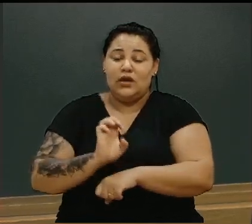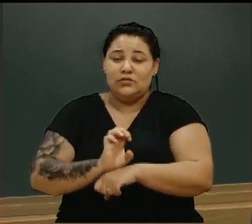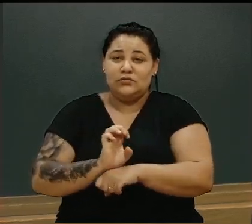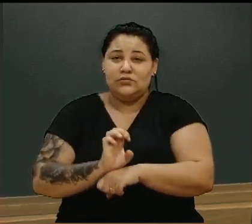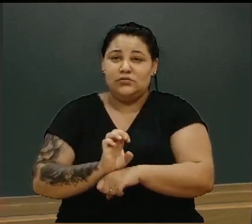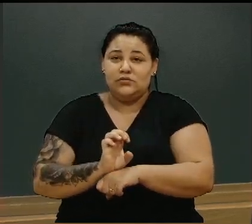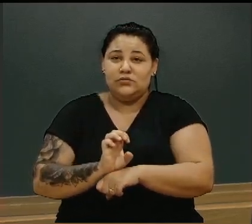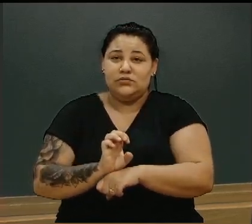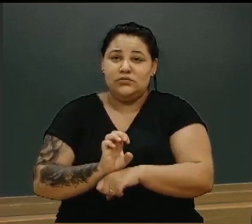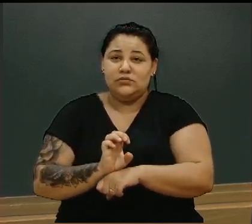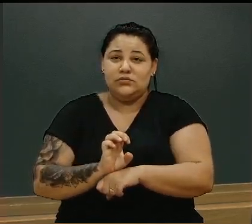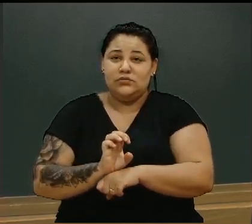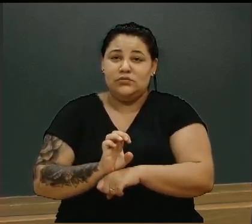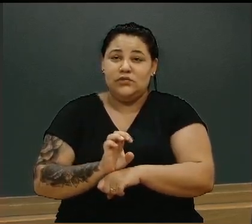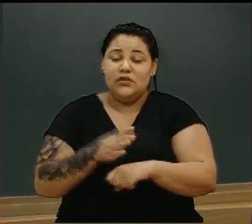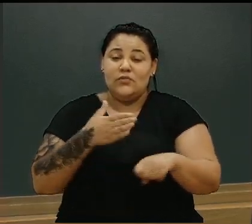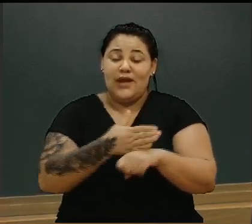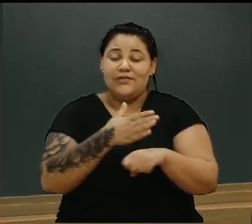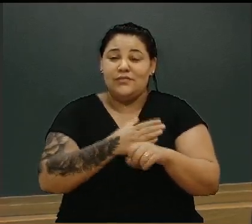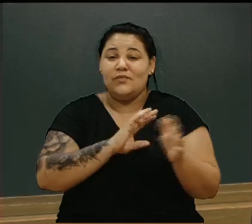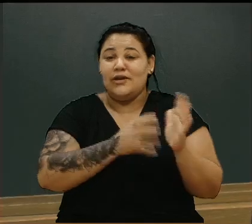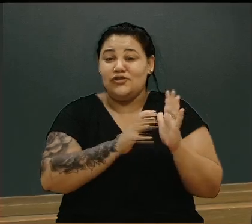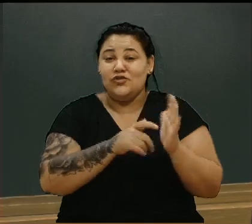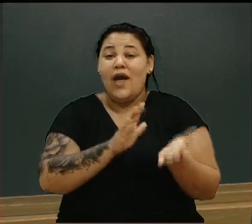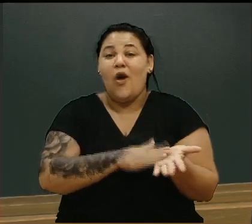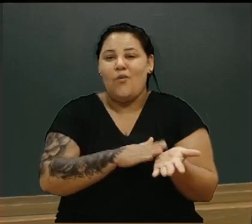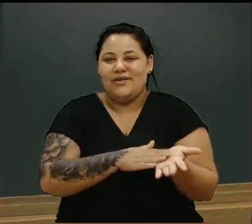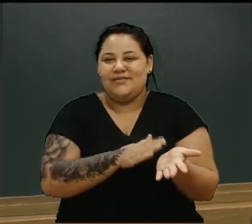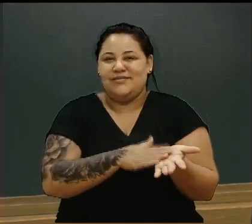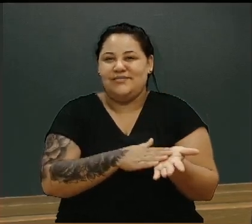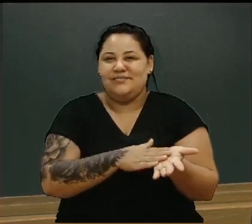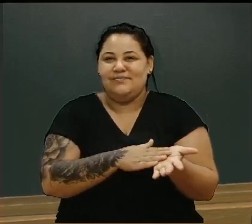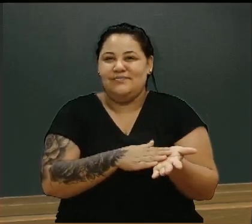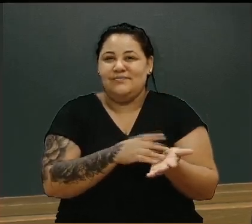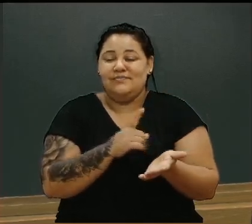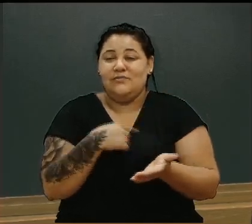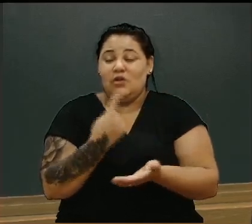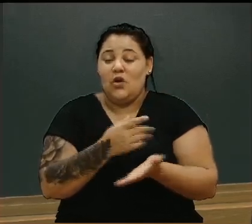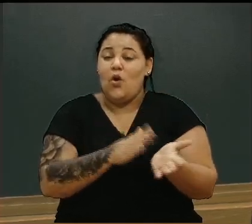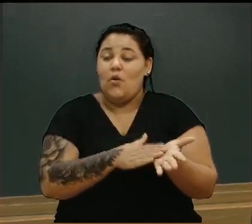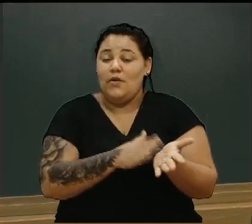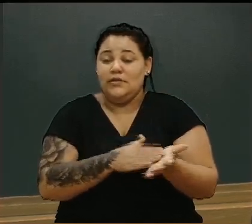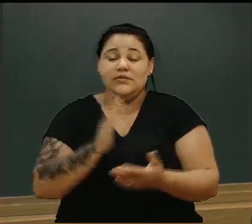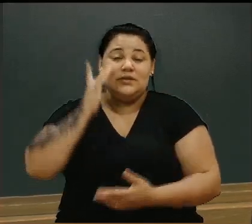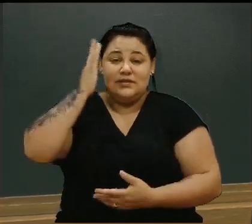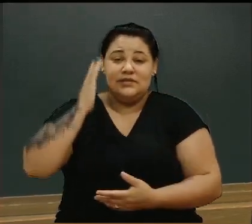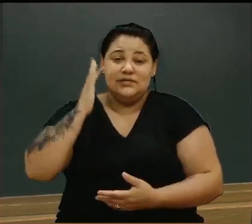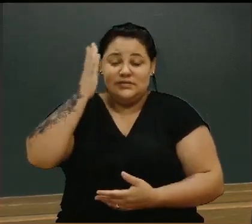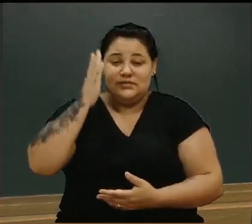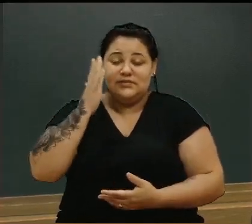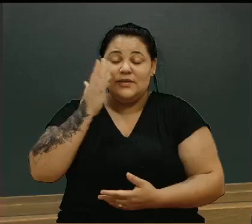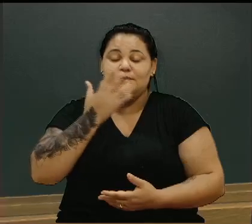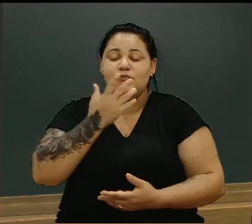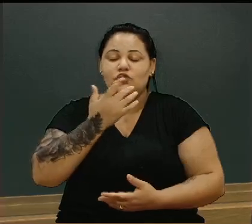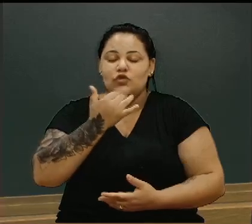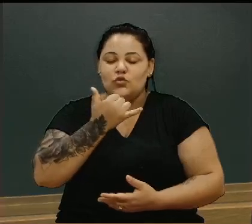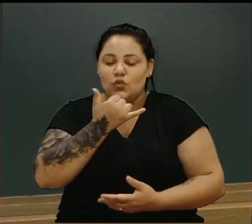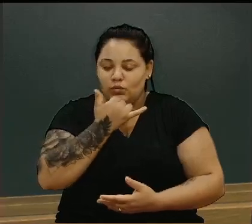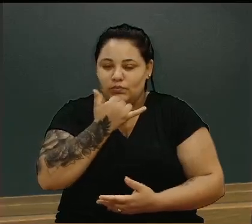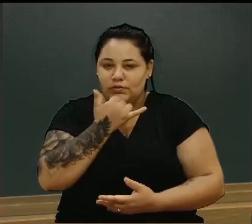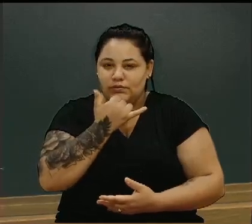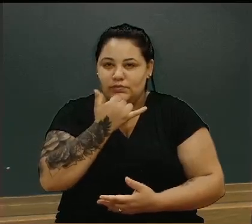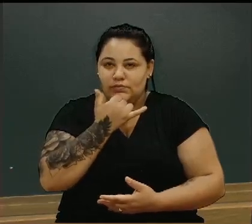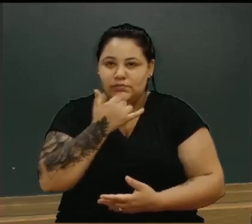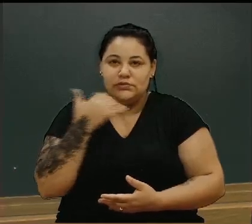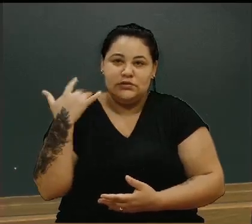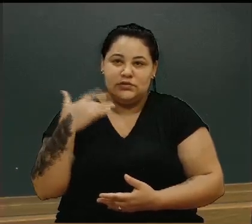um partido para se filiar, essa é a nossa cobrança. E foi a cobrança da vereadora Andressa. Não tem nenhuma relação com a atuação dos senhores,